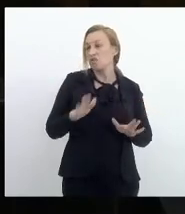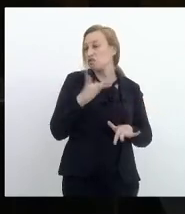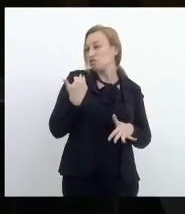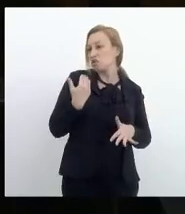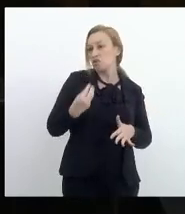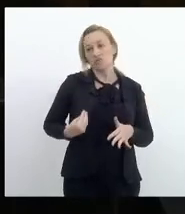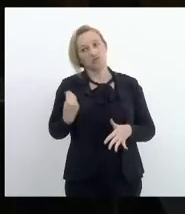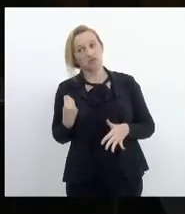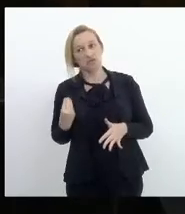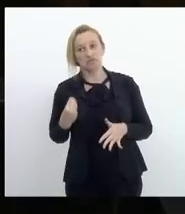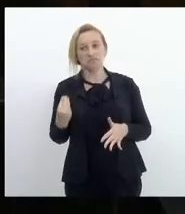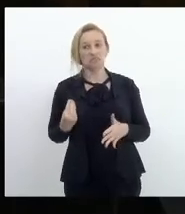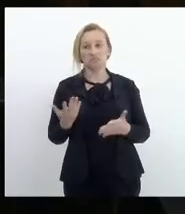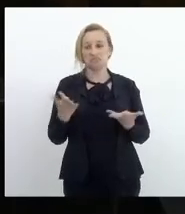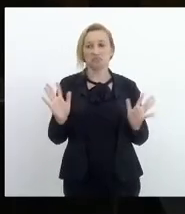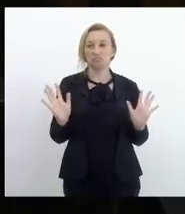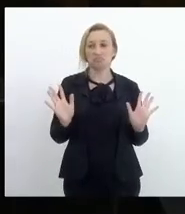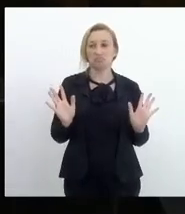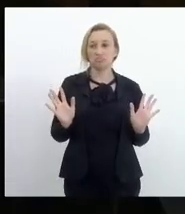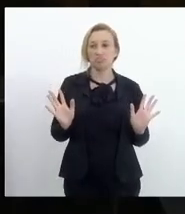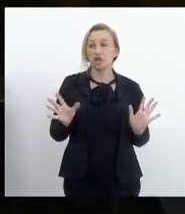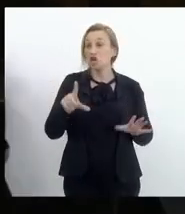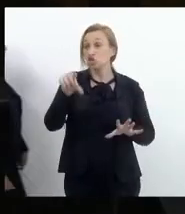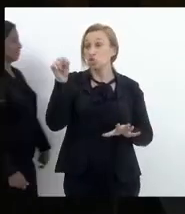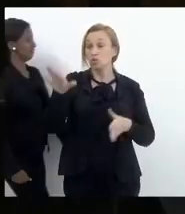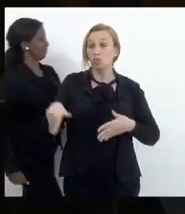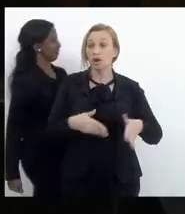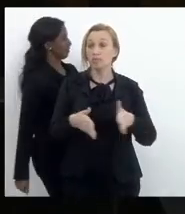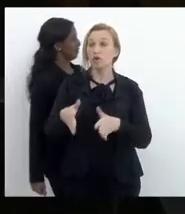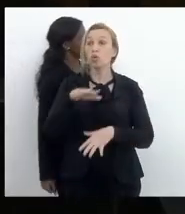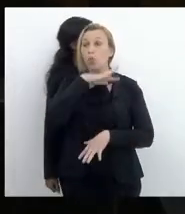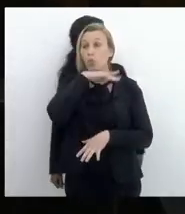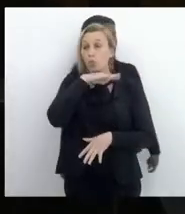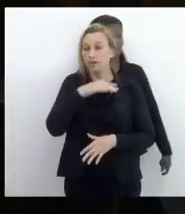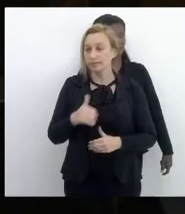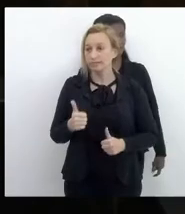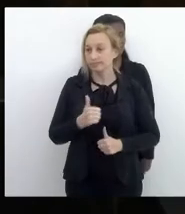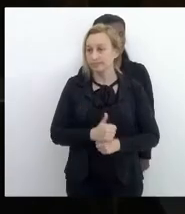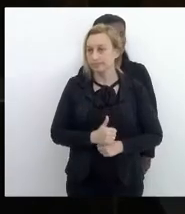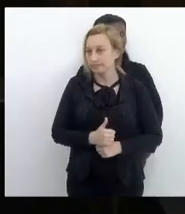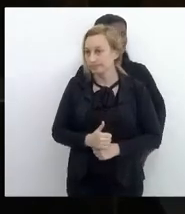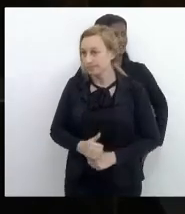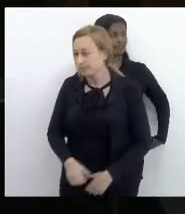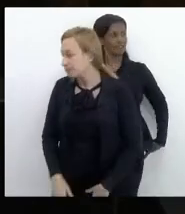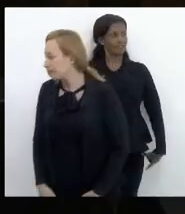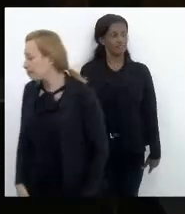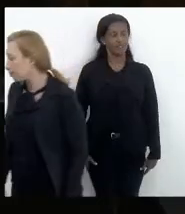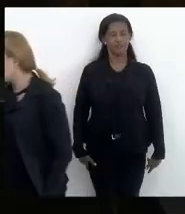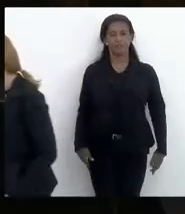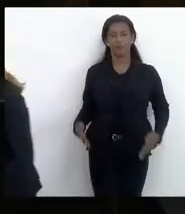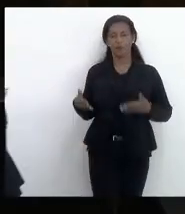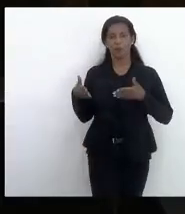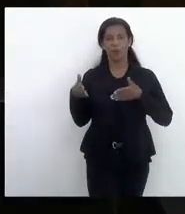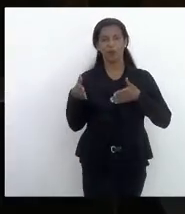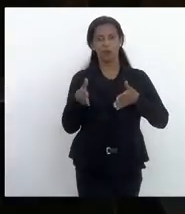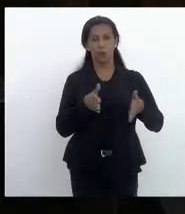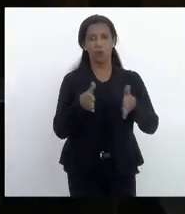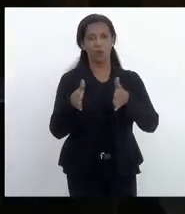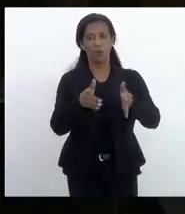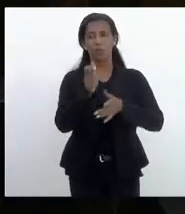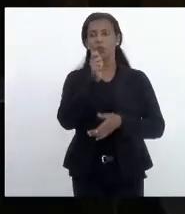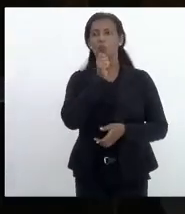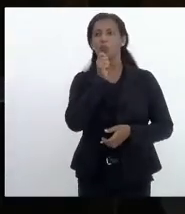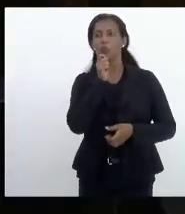tá mesmo sem chance porque às vezes escolher um caminho ruim um caminho de Trevas o caminho que não têm às vezes